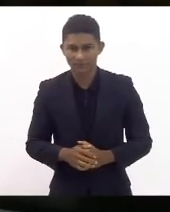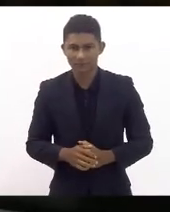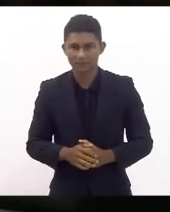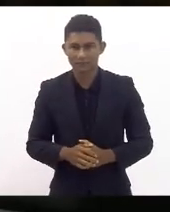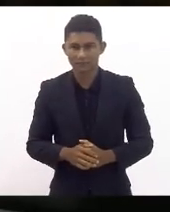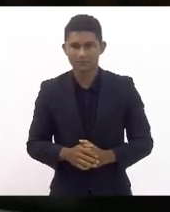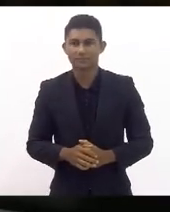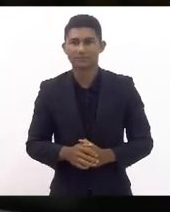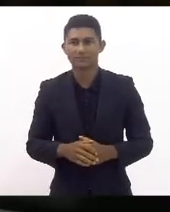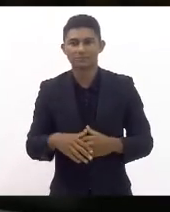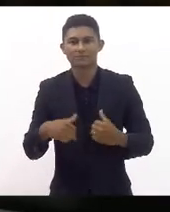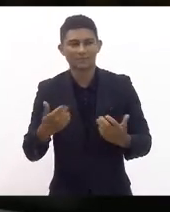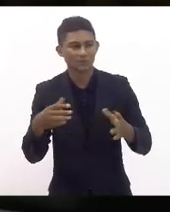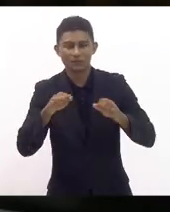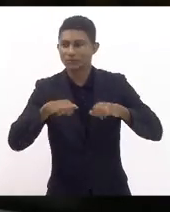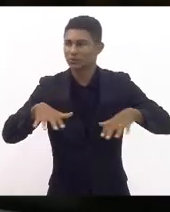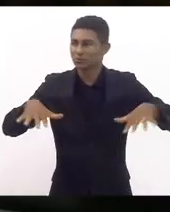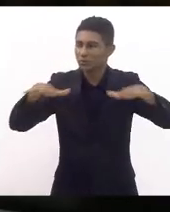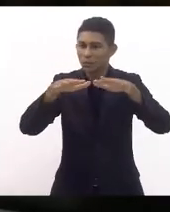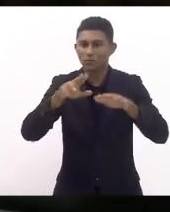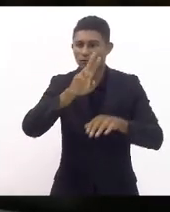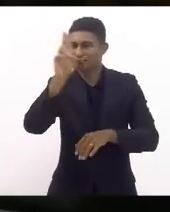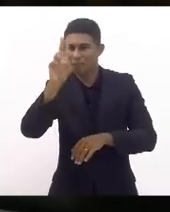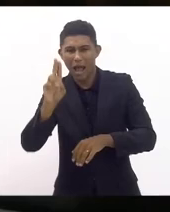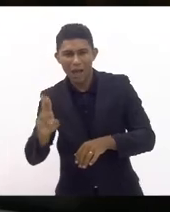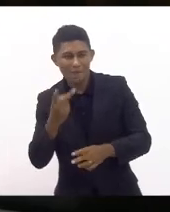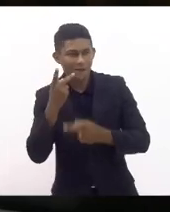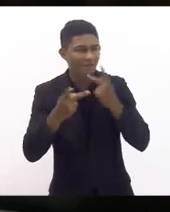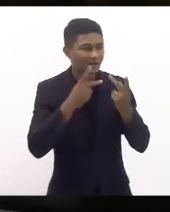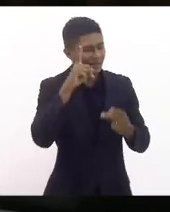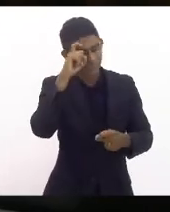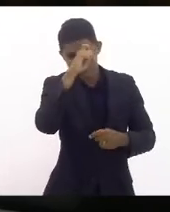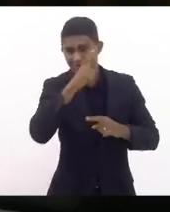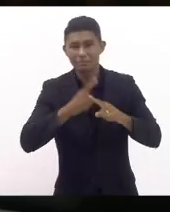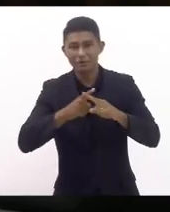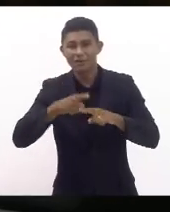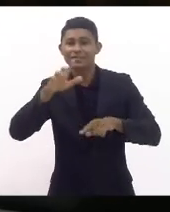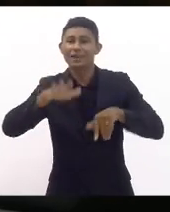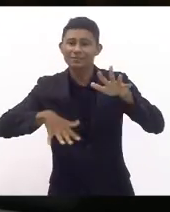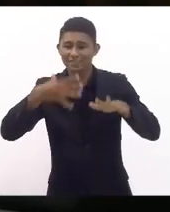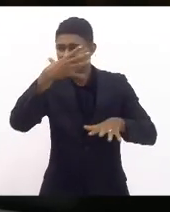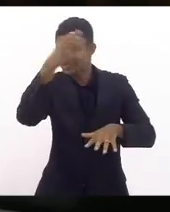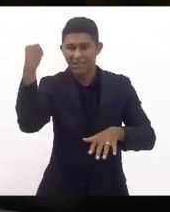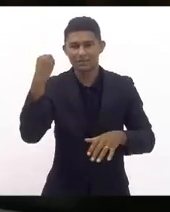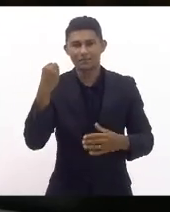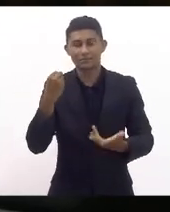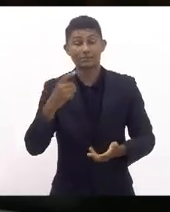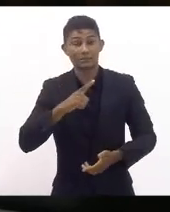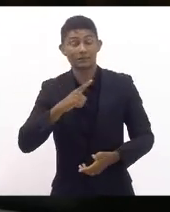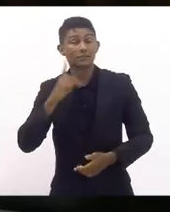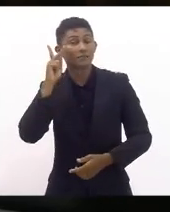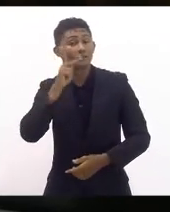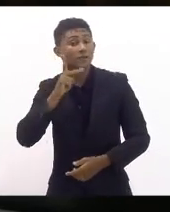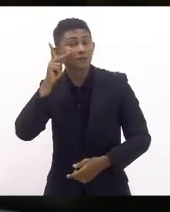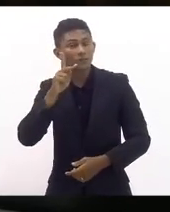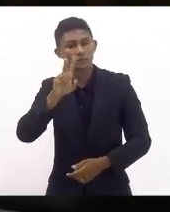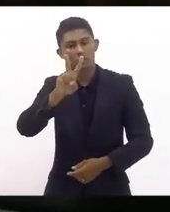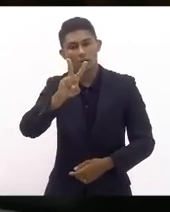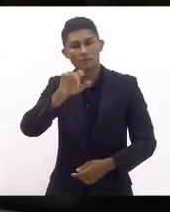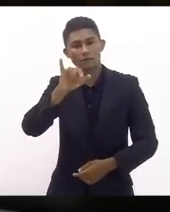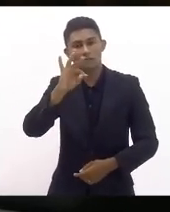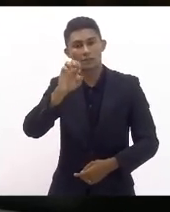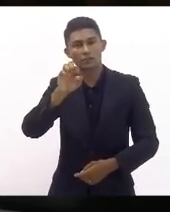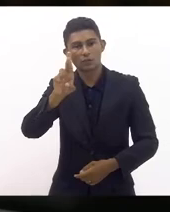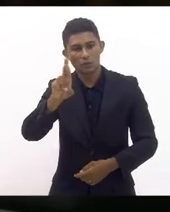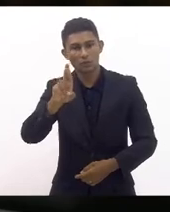a gente falar de todos, porque a gente acaba esquecendo algum, né? O Vitor Hugo também, do vereador do Rio de